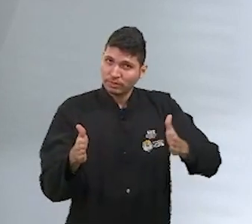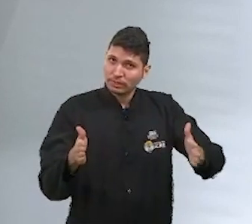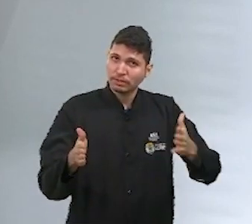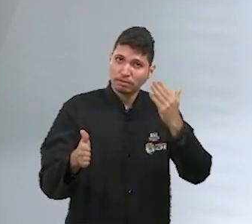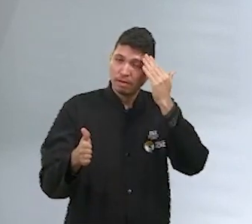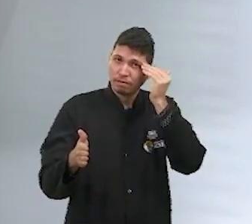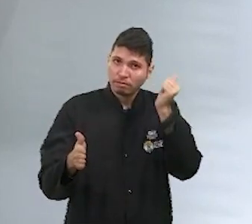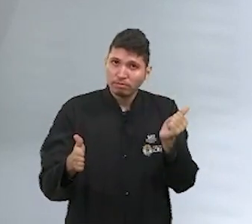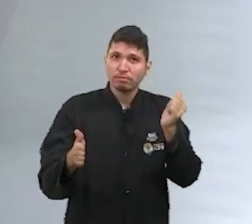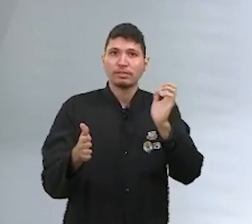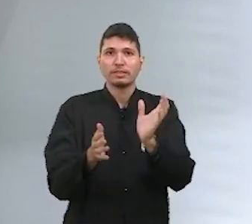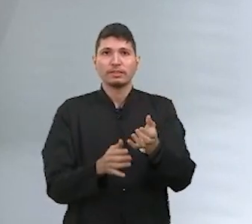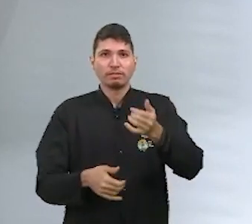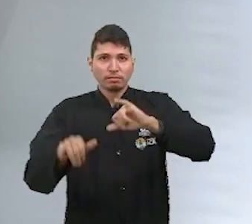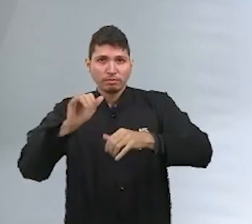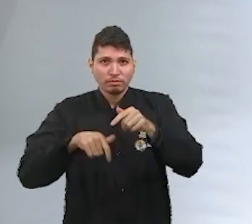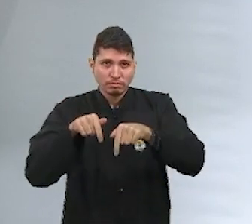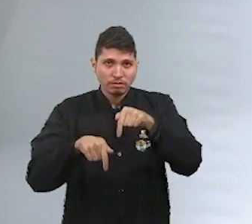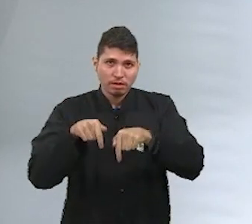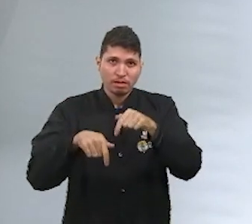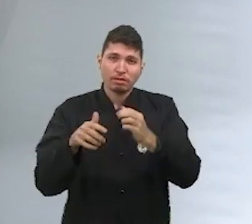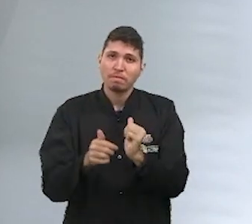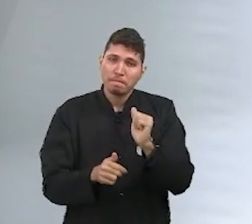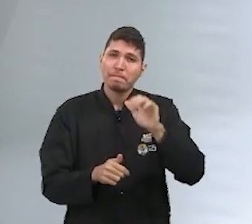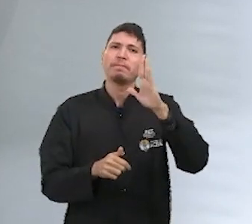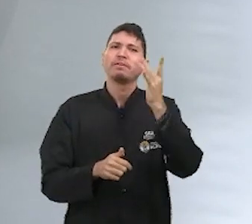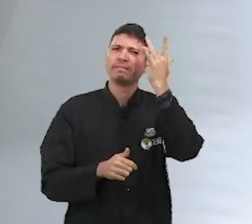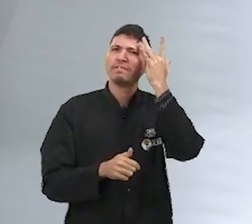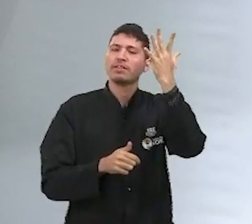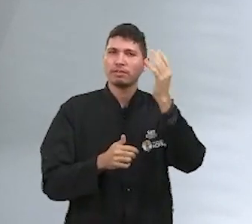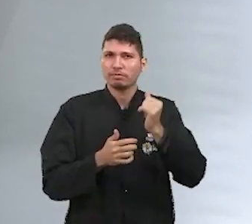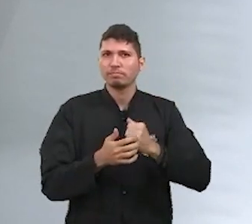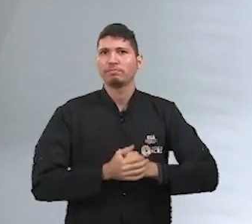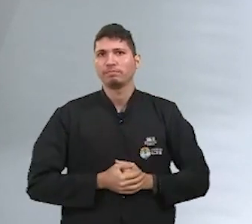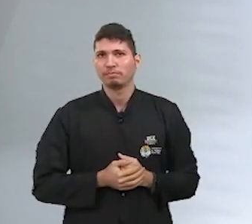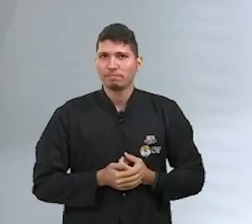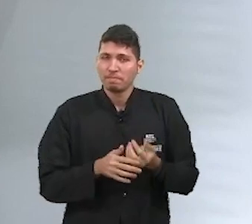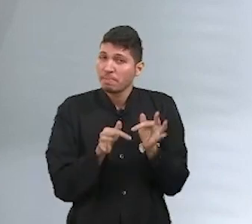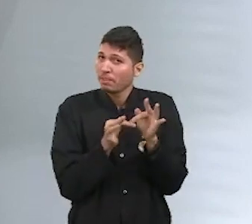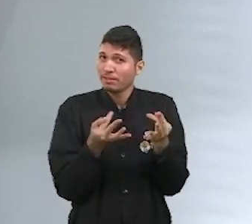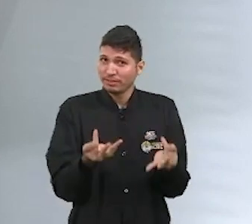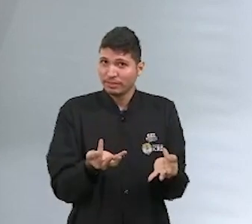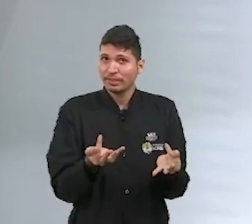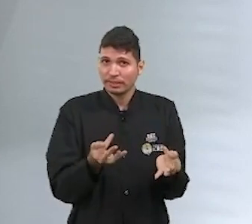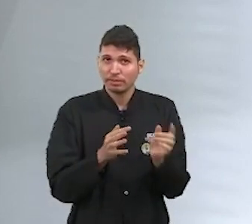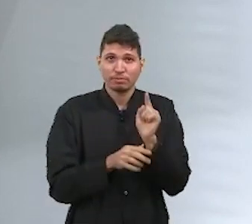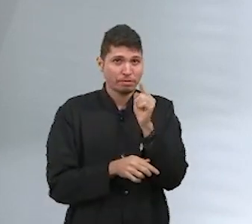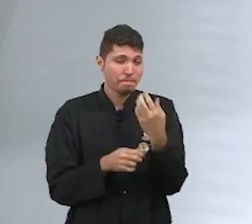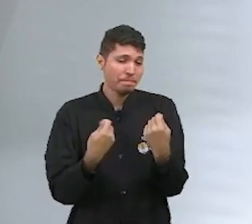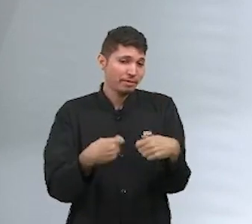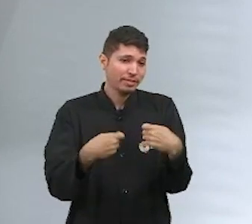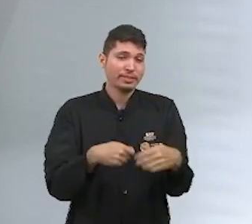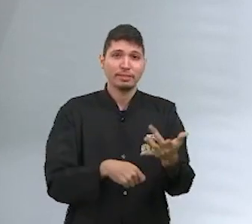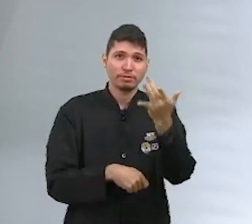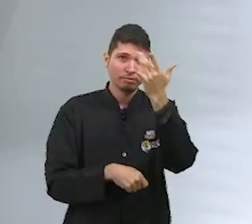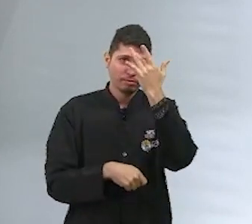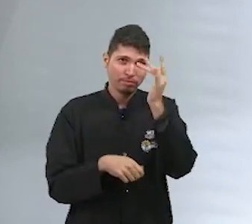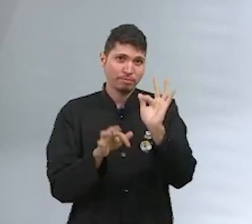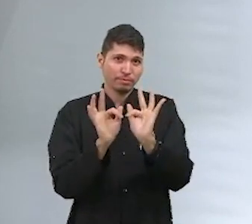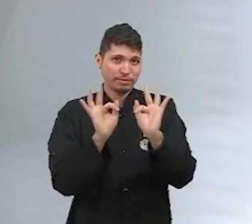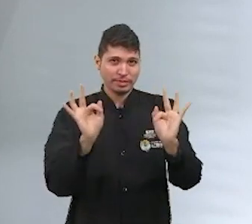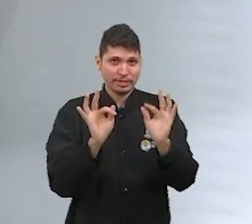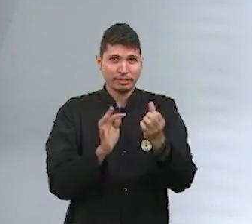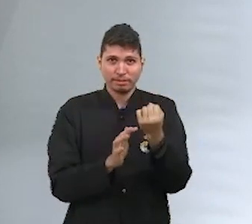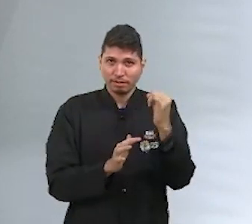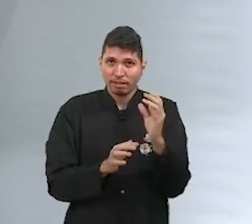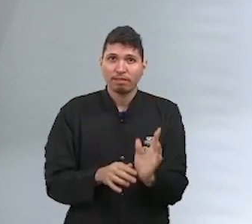decrescente esses elementos químicos com a maior facilidade. Simplesmente você precisa decorar uma frase. Decorou